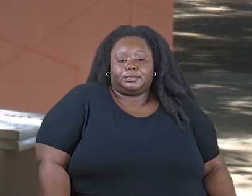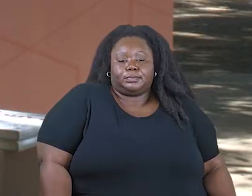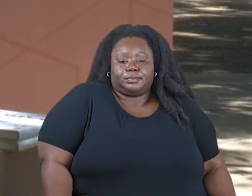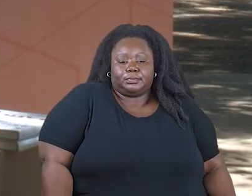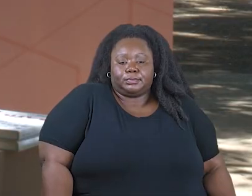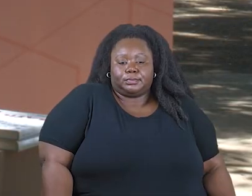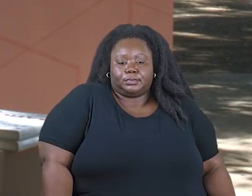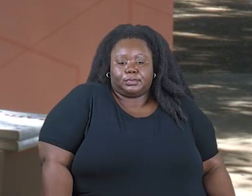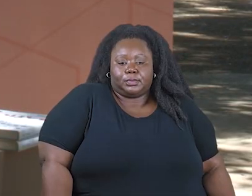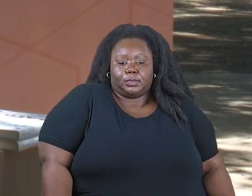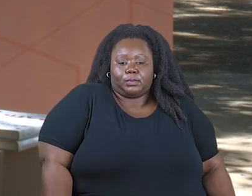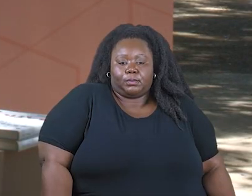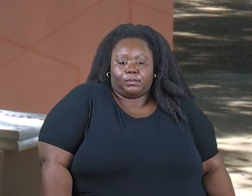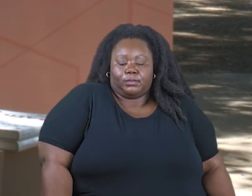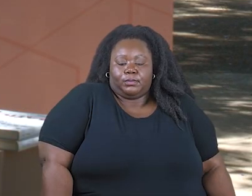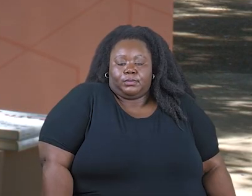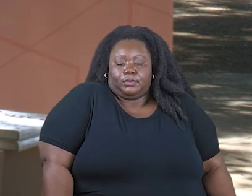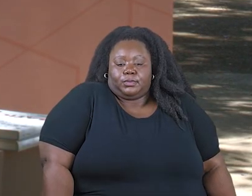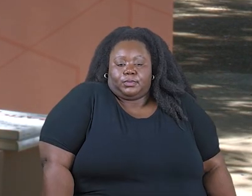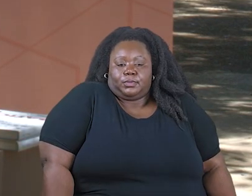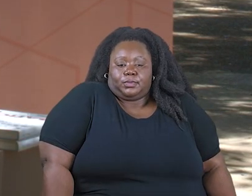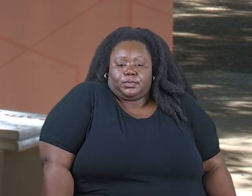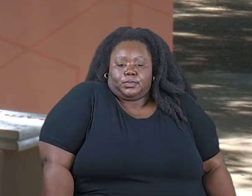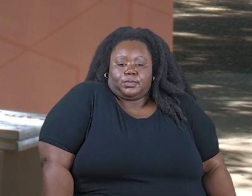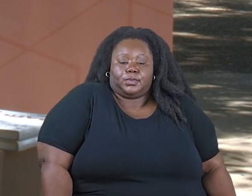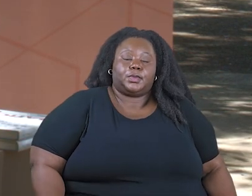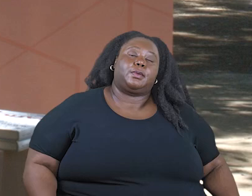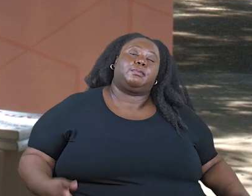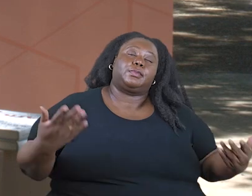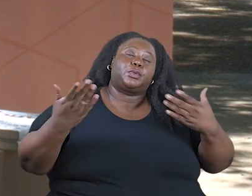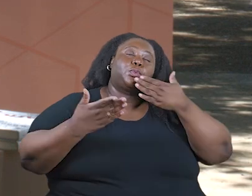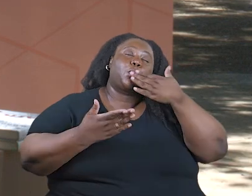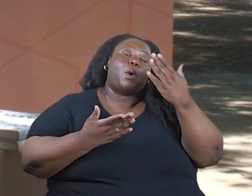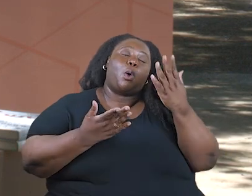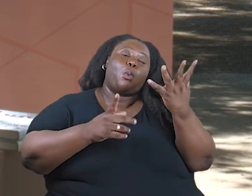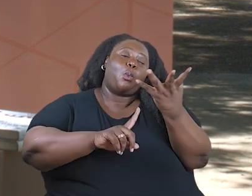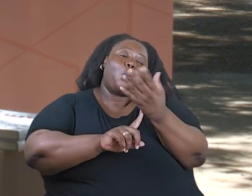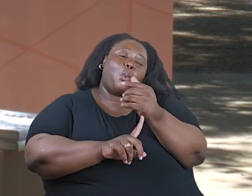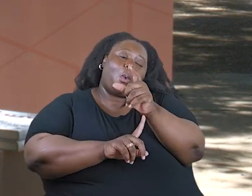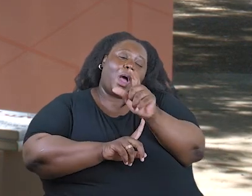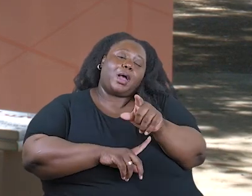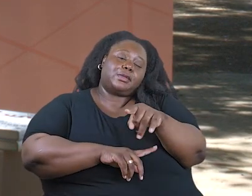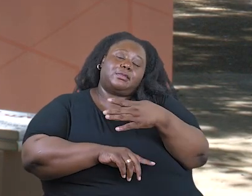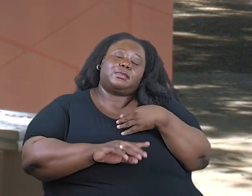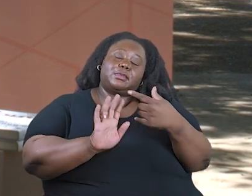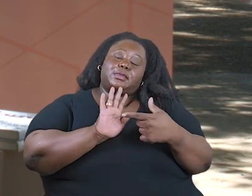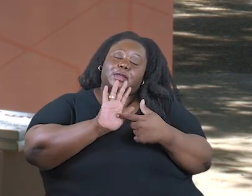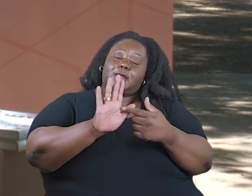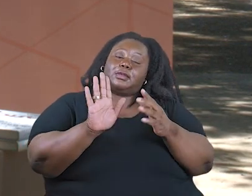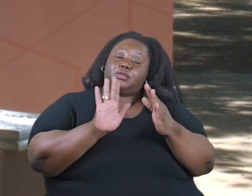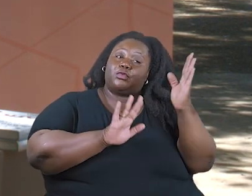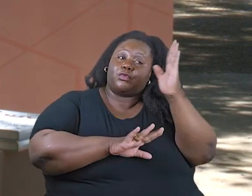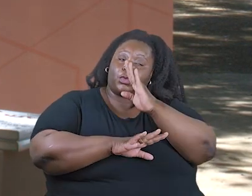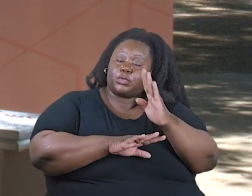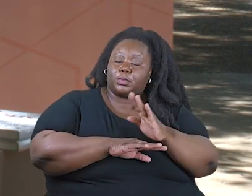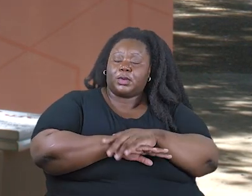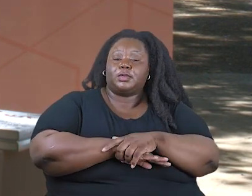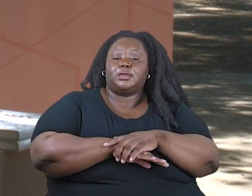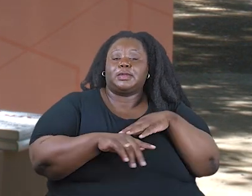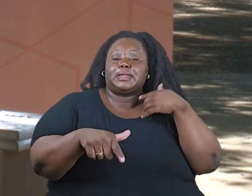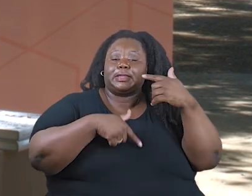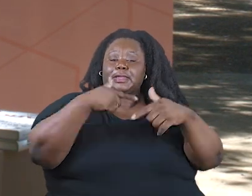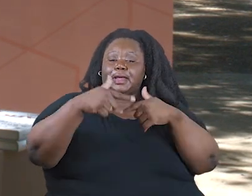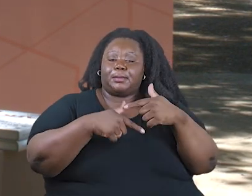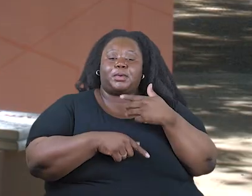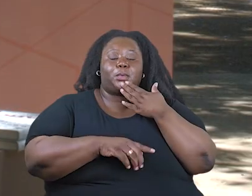Nossa, e hoje assim, Amir, que artista você acha que está no cenário brasileiro, que